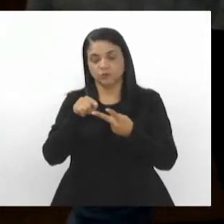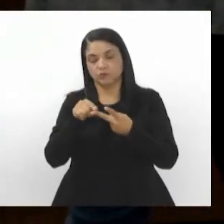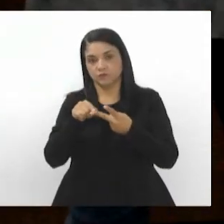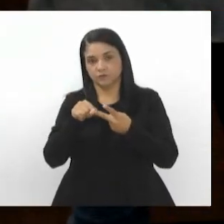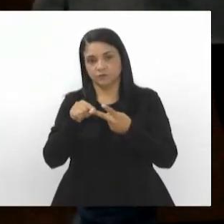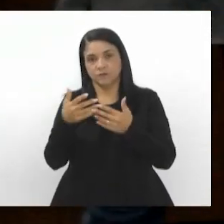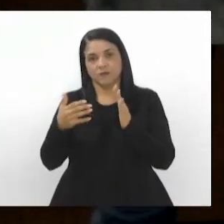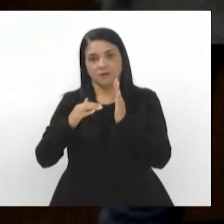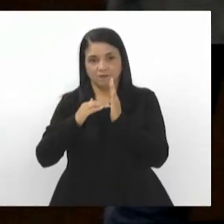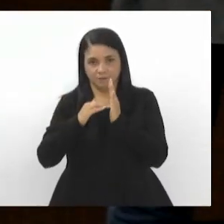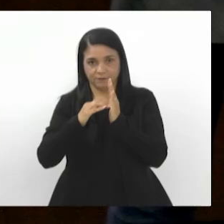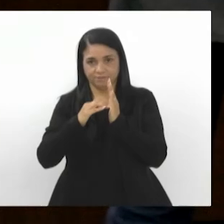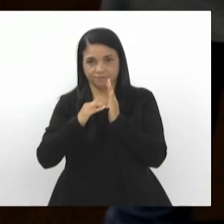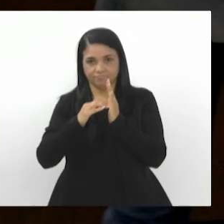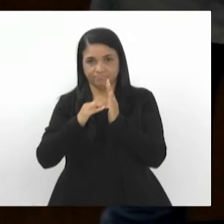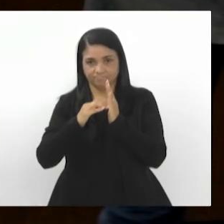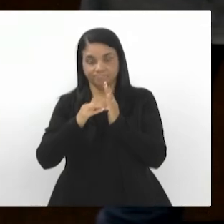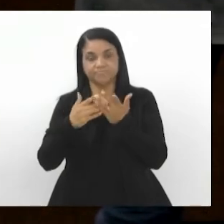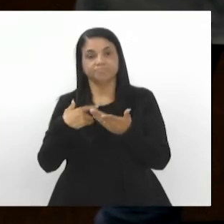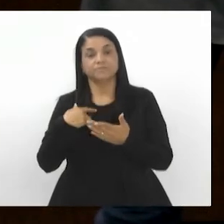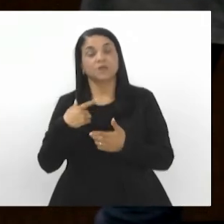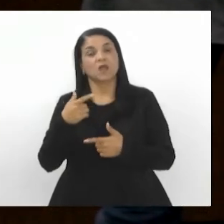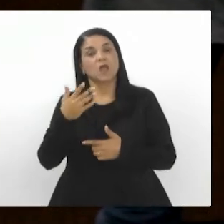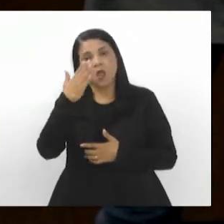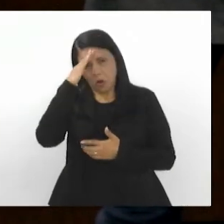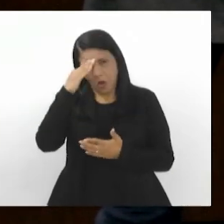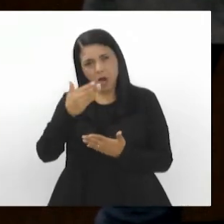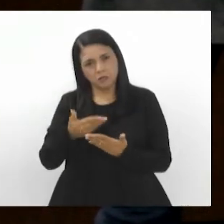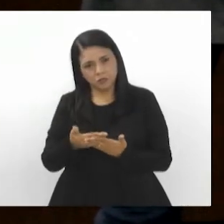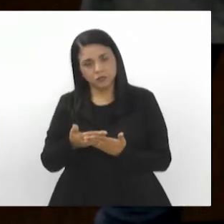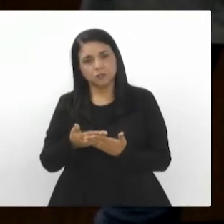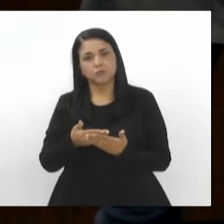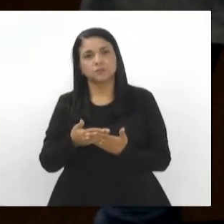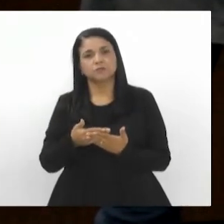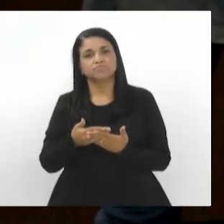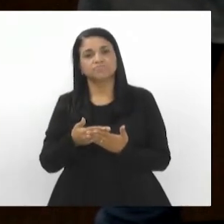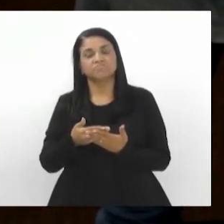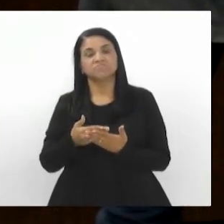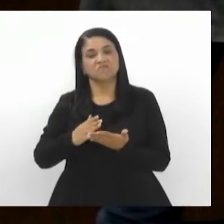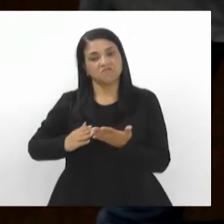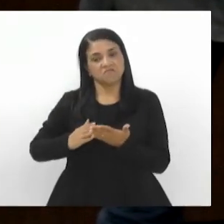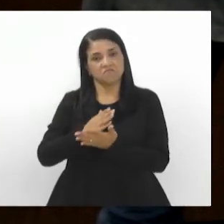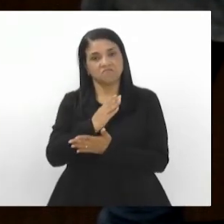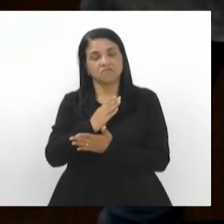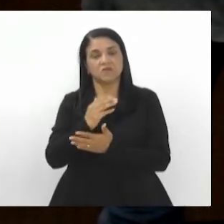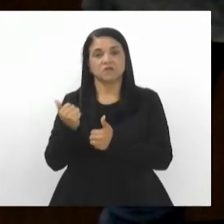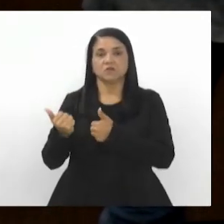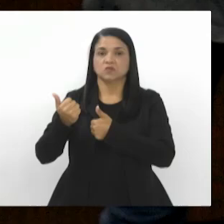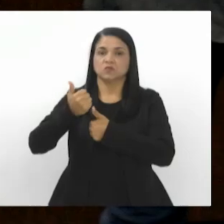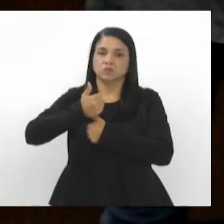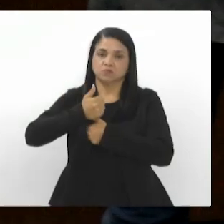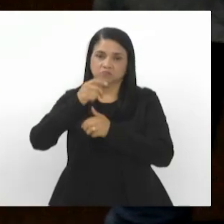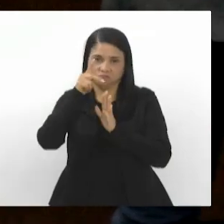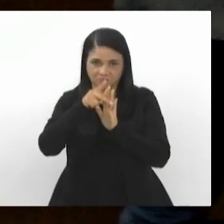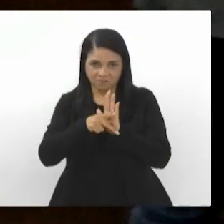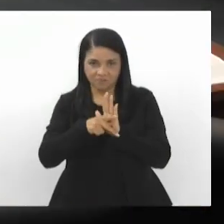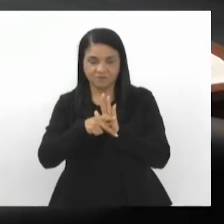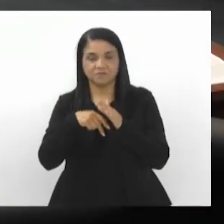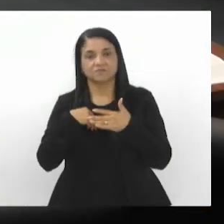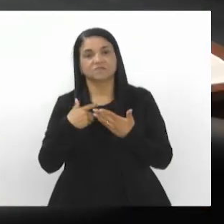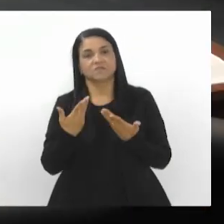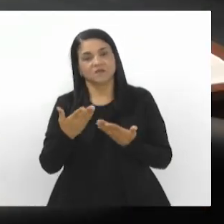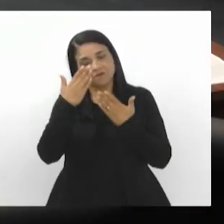acredito, por ter mais avanços, ele aprovará o substitutivo da Câmara. Muito obrigado, senhor